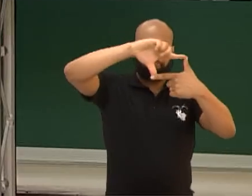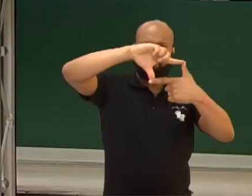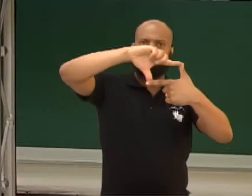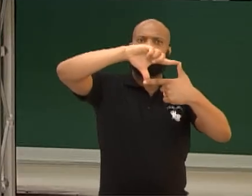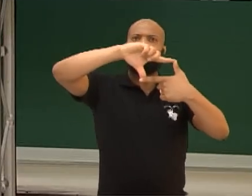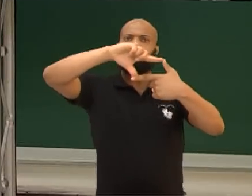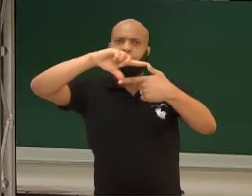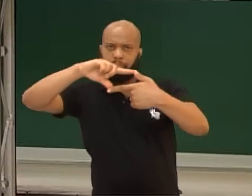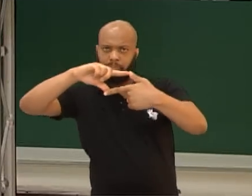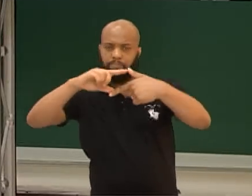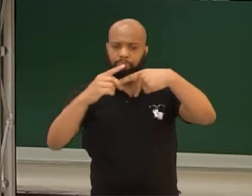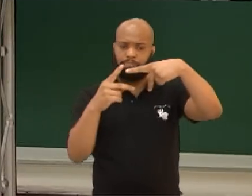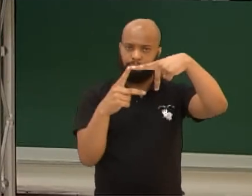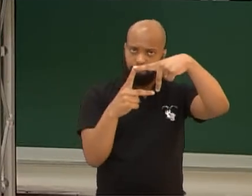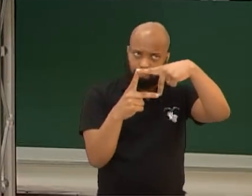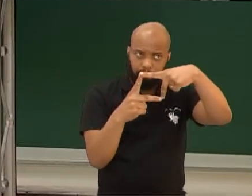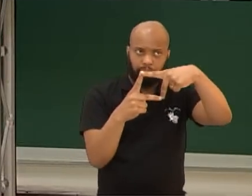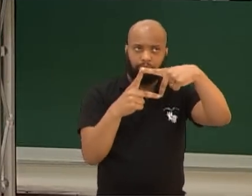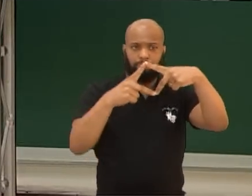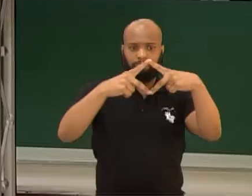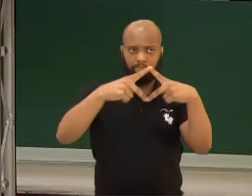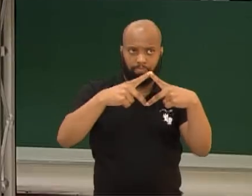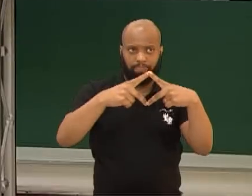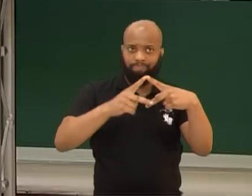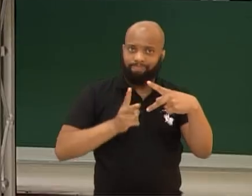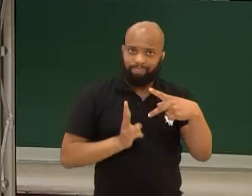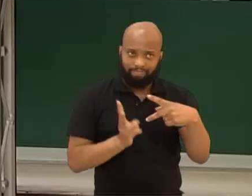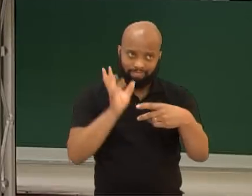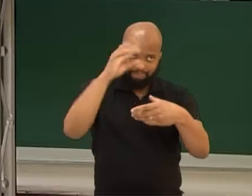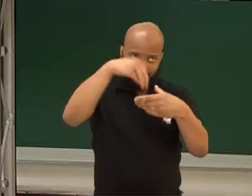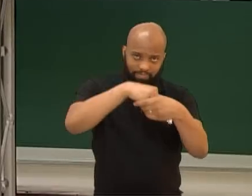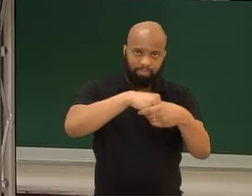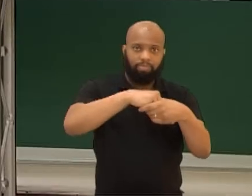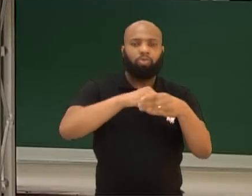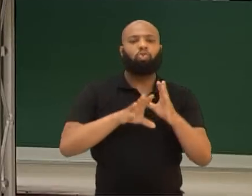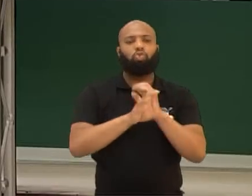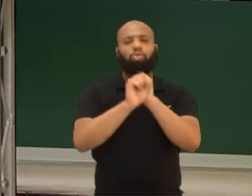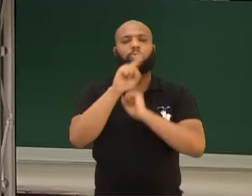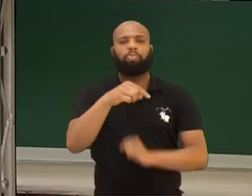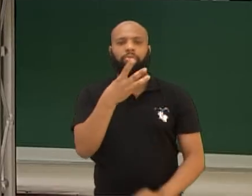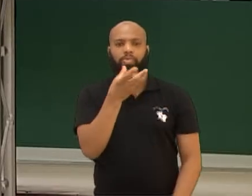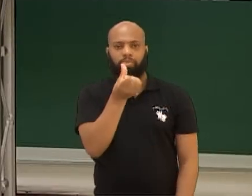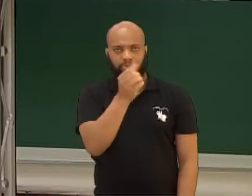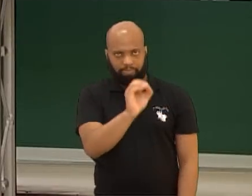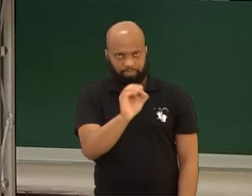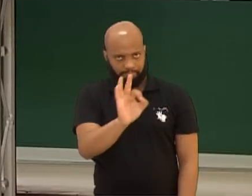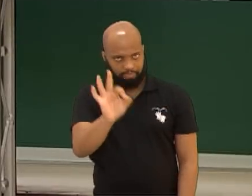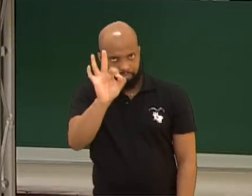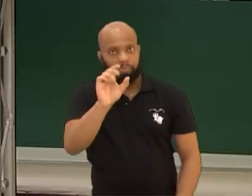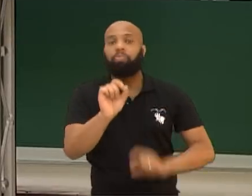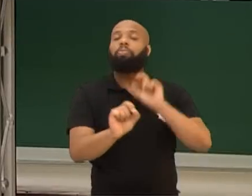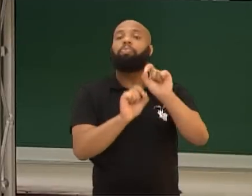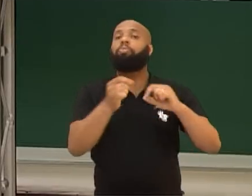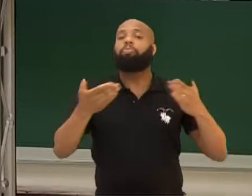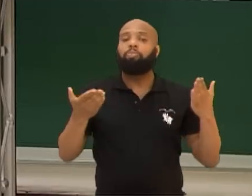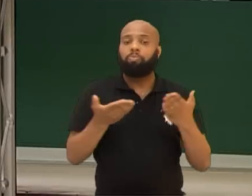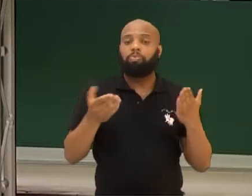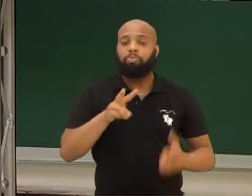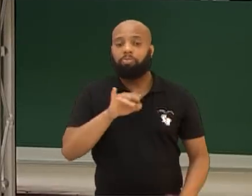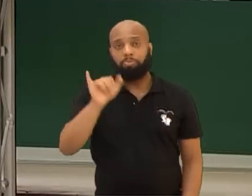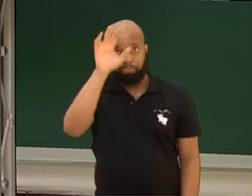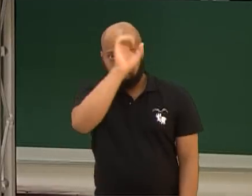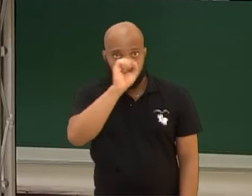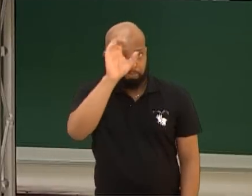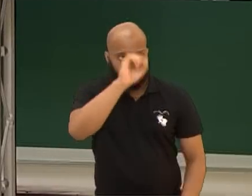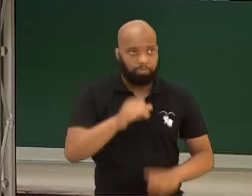soma desses 4 ângulos aqui é sempre 360 graus. E o que nós vamos ver hoje? A